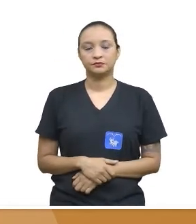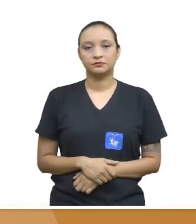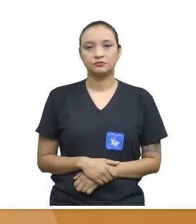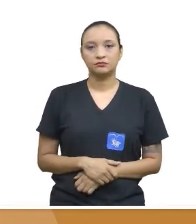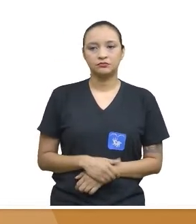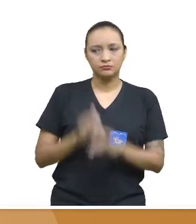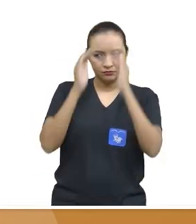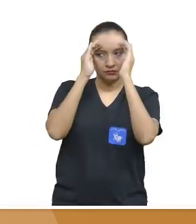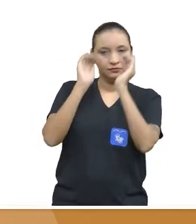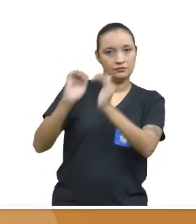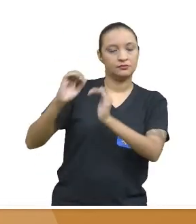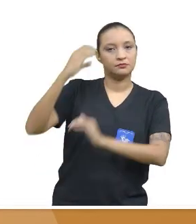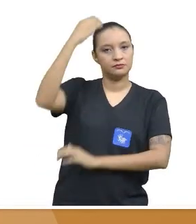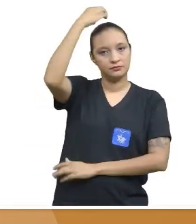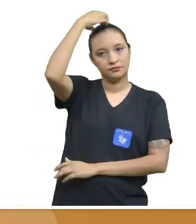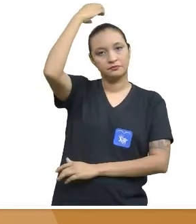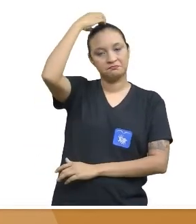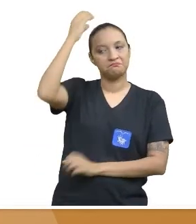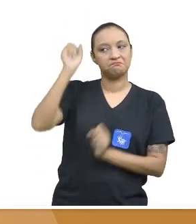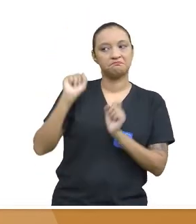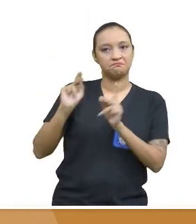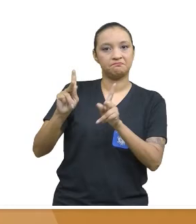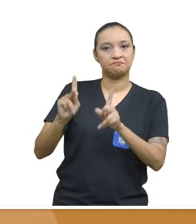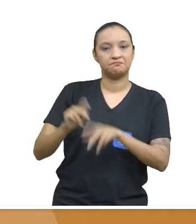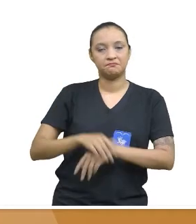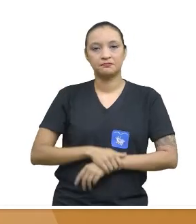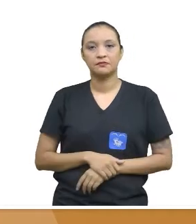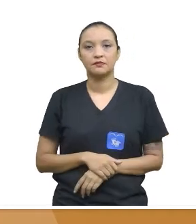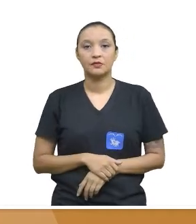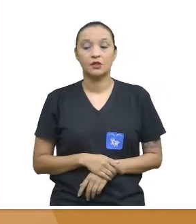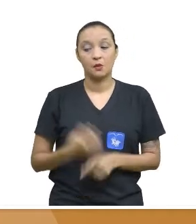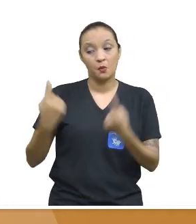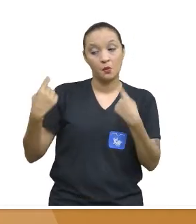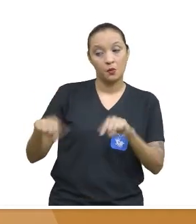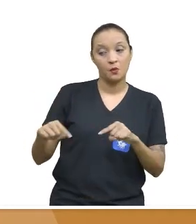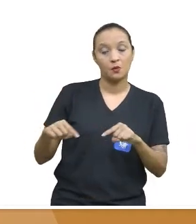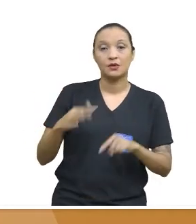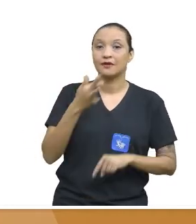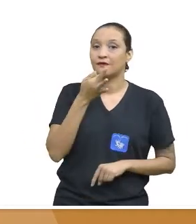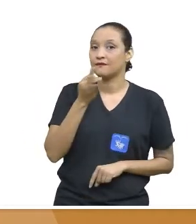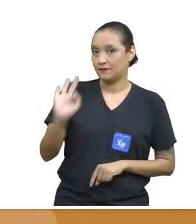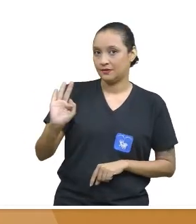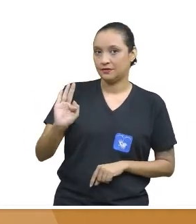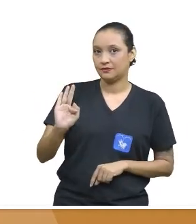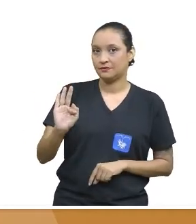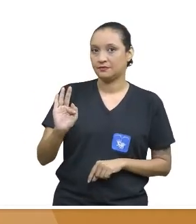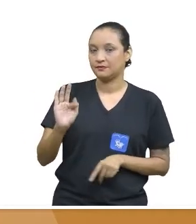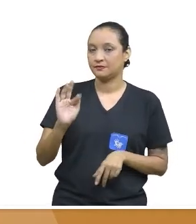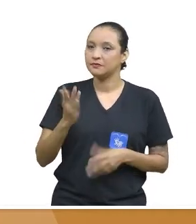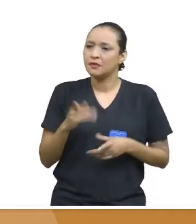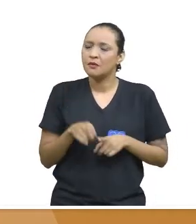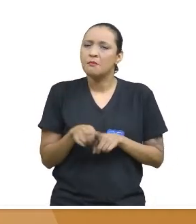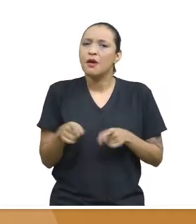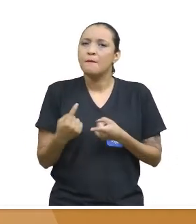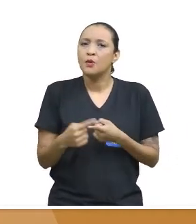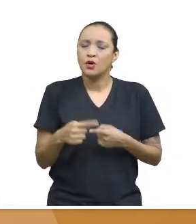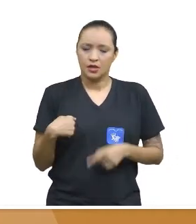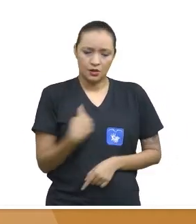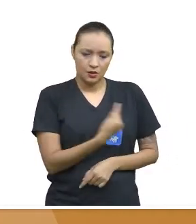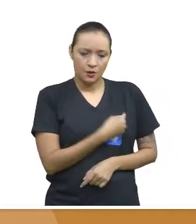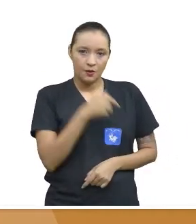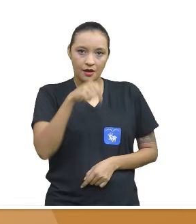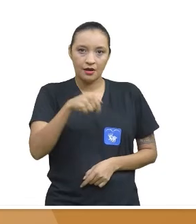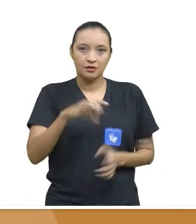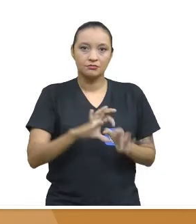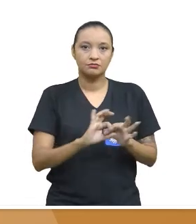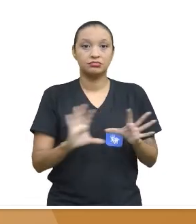rei. Bacana. Somos leais ao rei contra os franceses. Mas por que a gente não dá um jeito de se emancipar